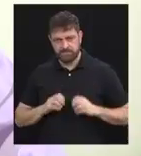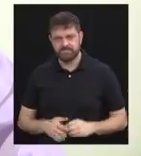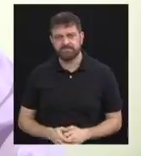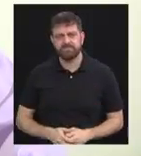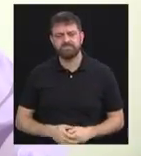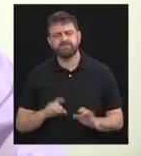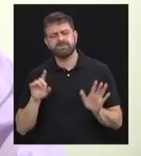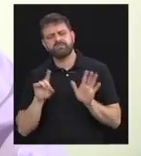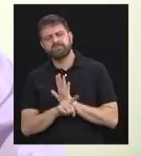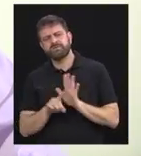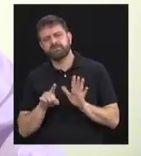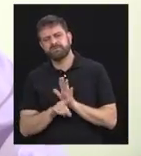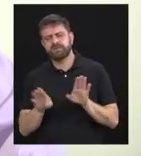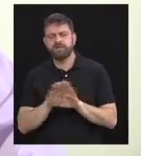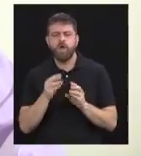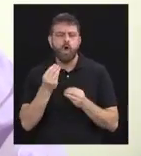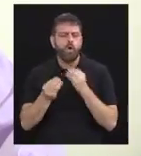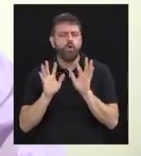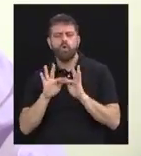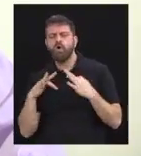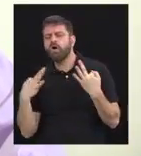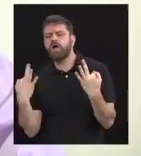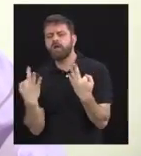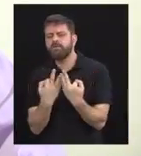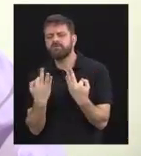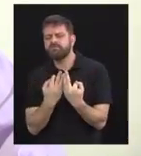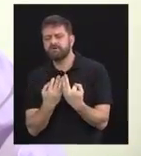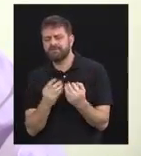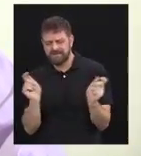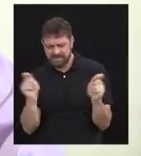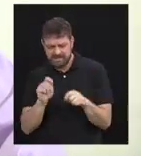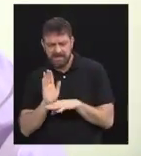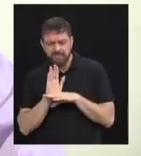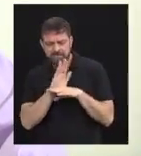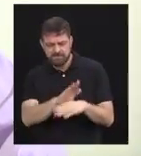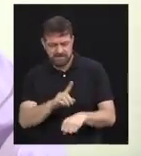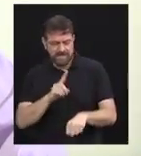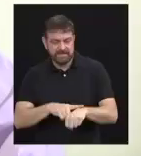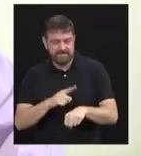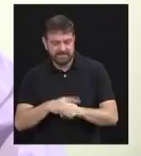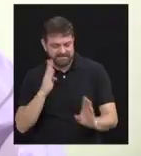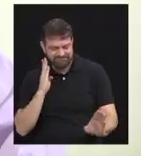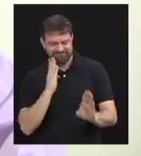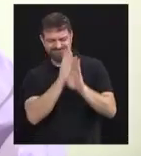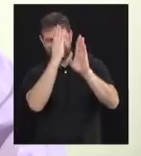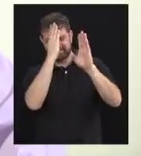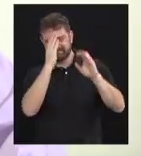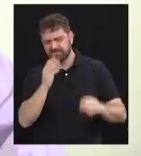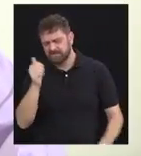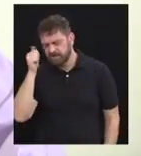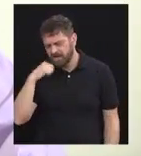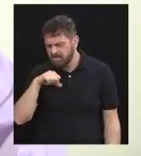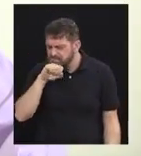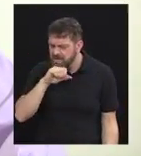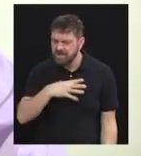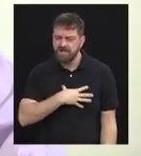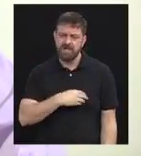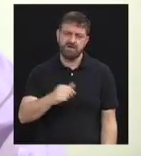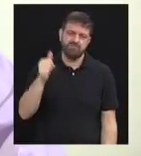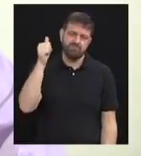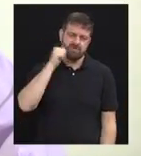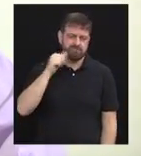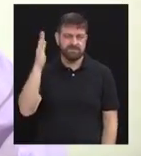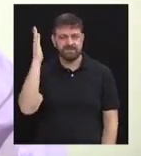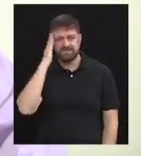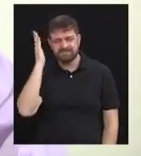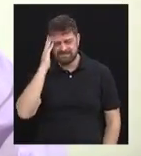suporte, como a família deve reagir quando a mulher, a mãe, né, uma filha,